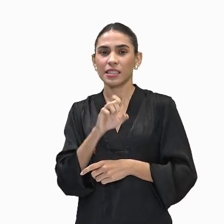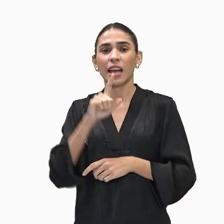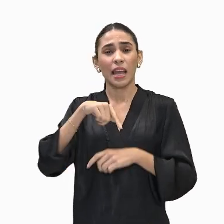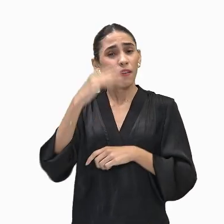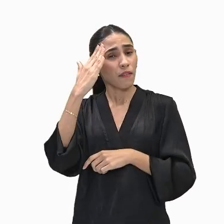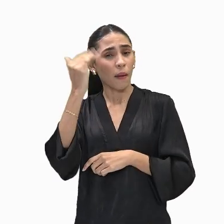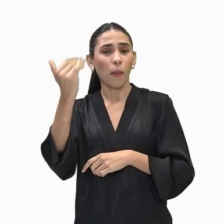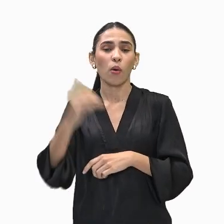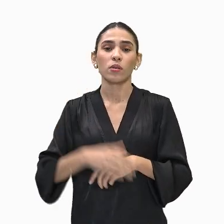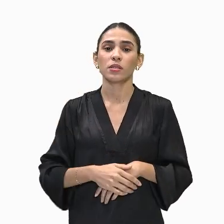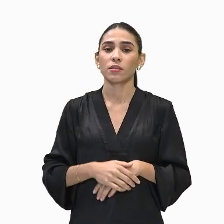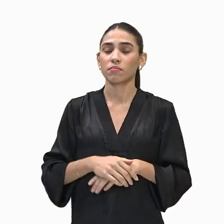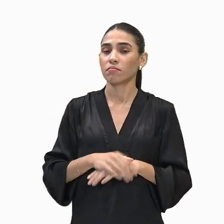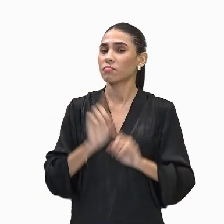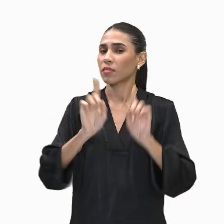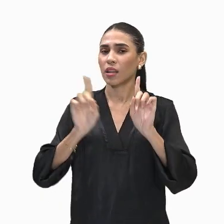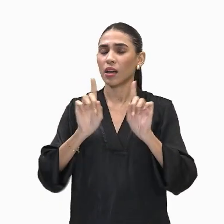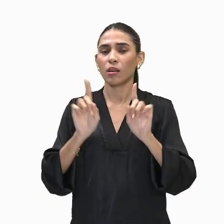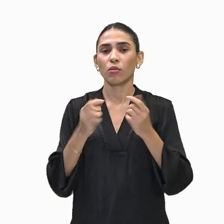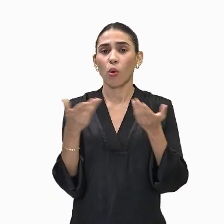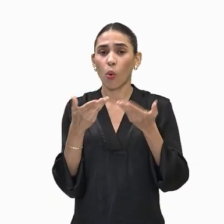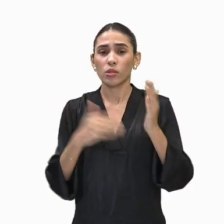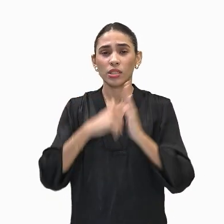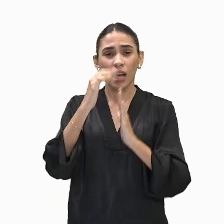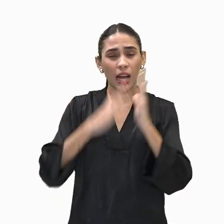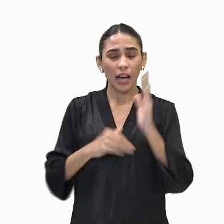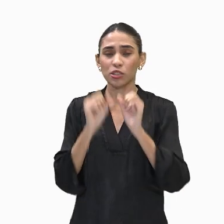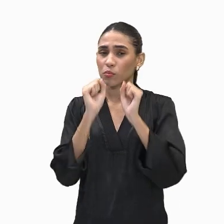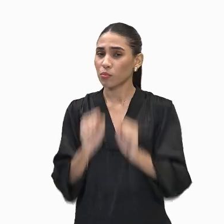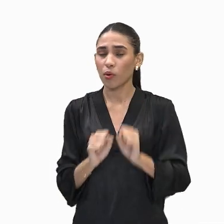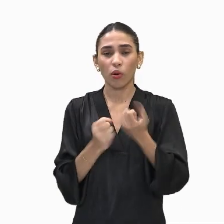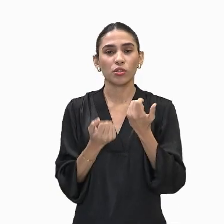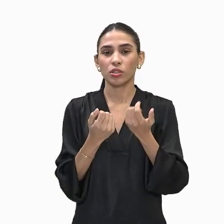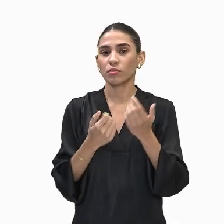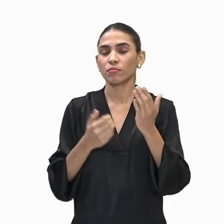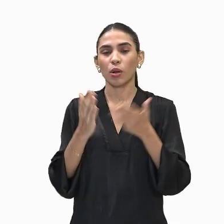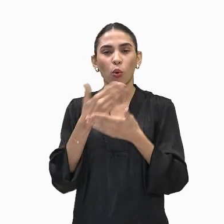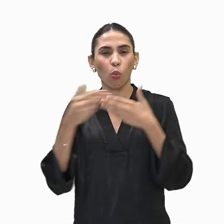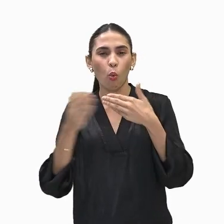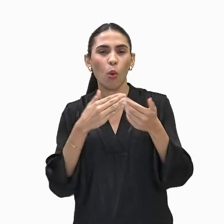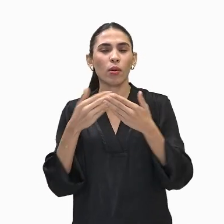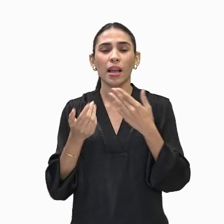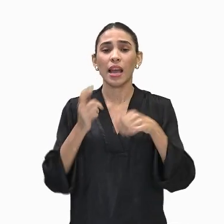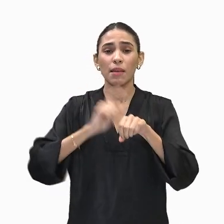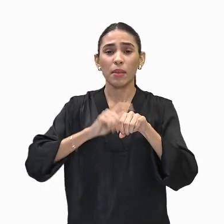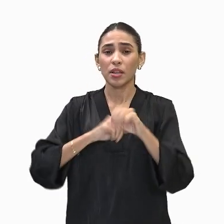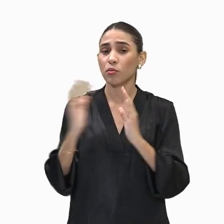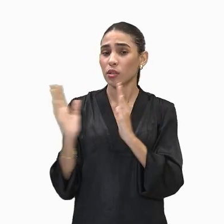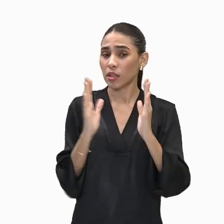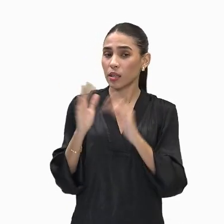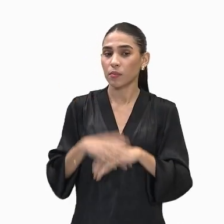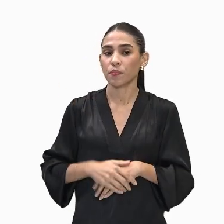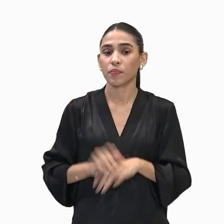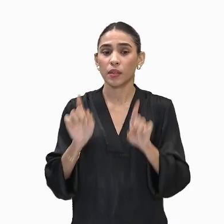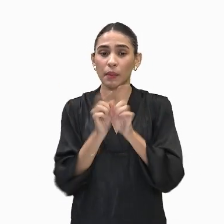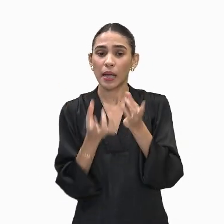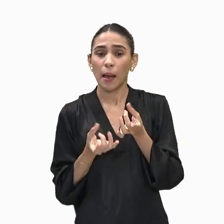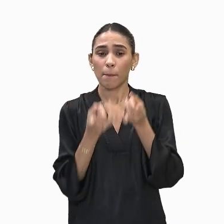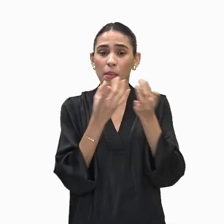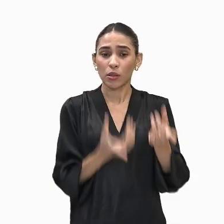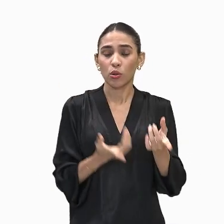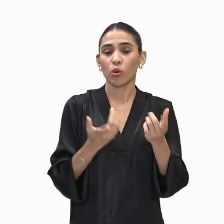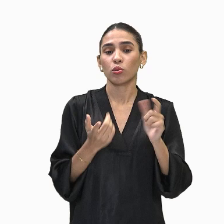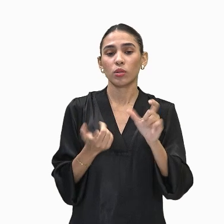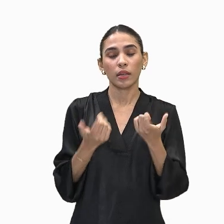Não, a obra de arte ela pode ser efêmera, hoje ela está aqui e amanhã ela não está mais. O abandono dos suportes tradicionais, como a gente tem a tela,